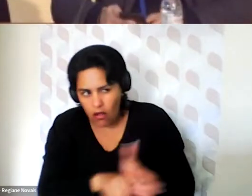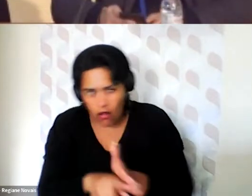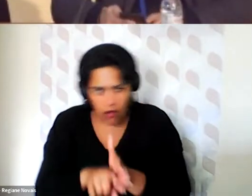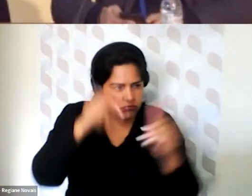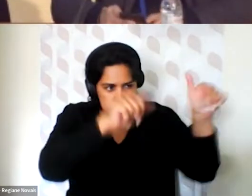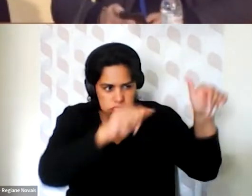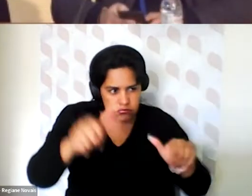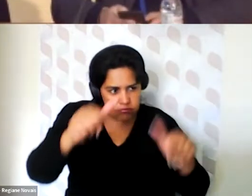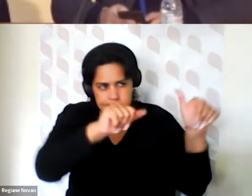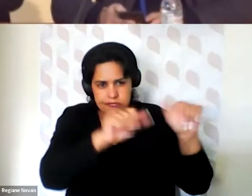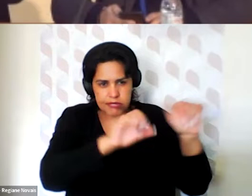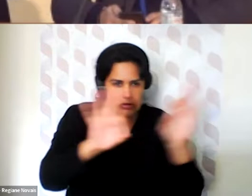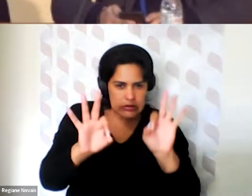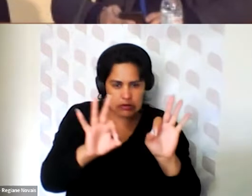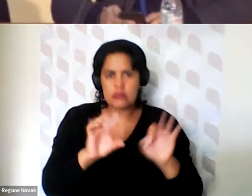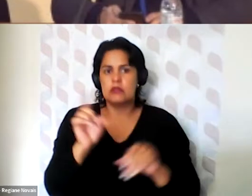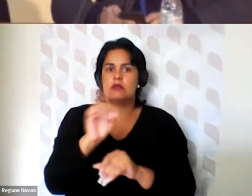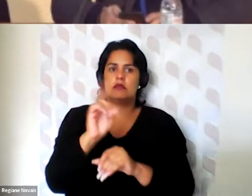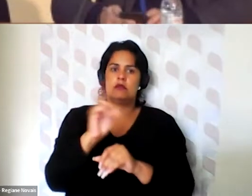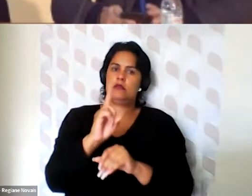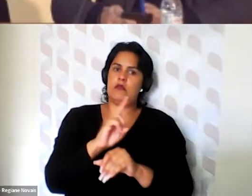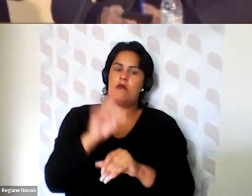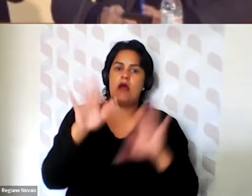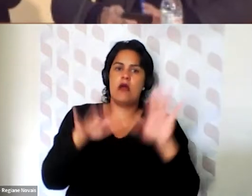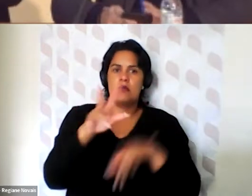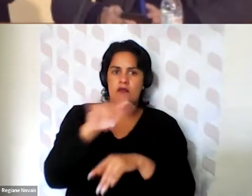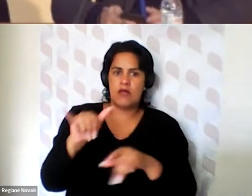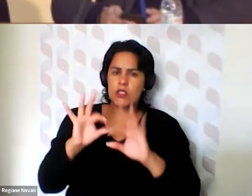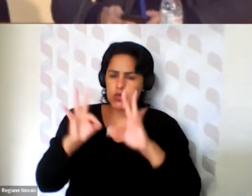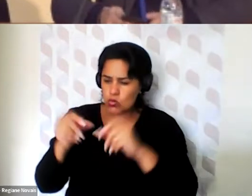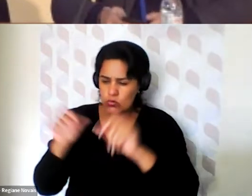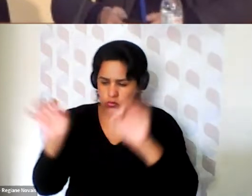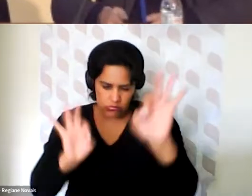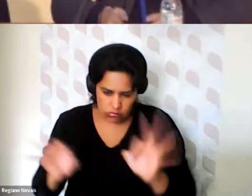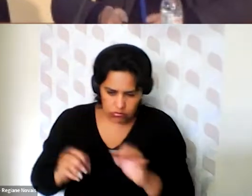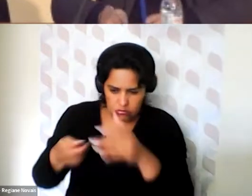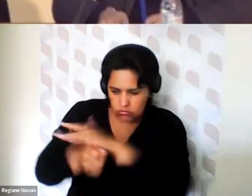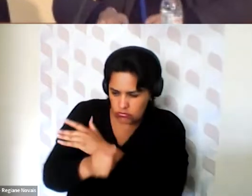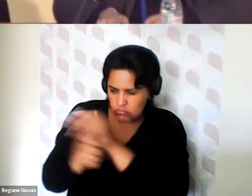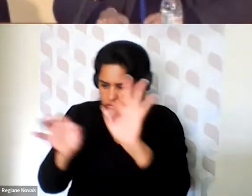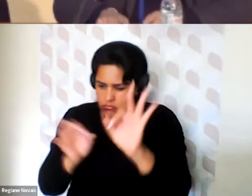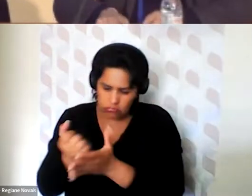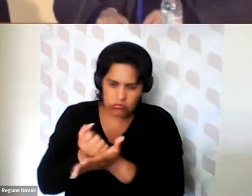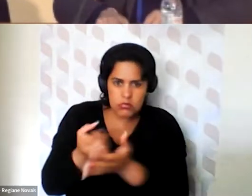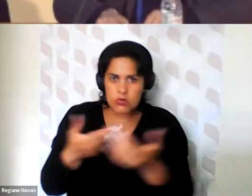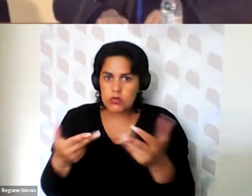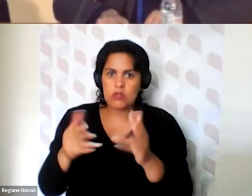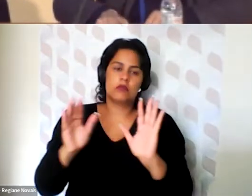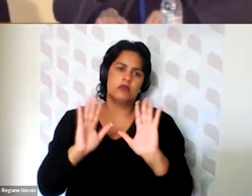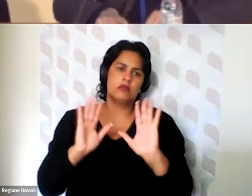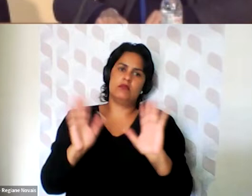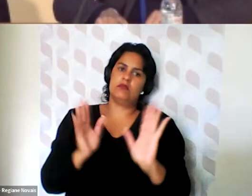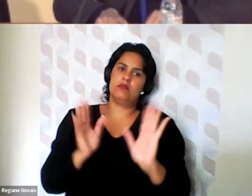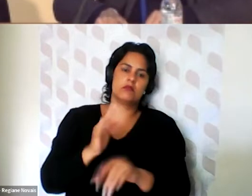isso, como vocês estão vendo, ele vai mudar várias políticas, ele está num contexto de realizar reformas, então é difícil